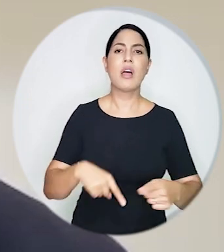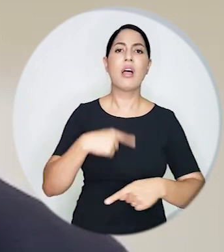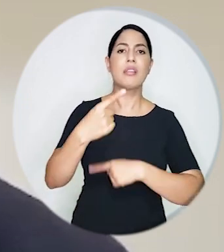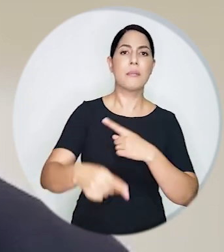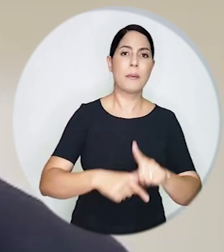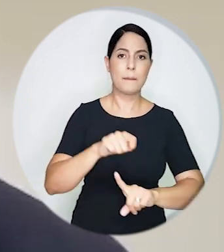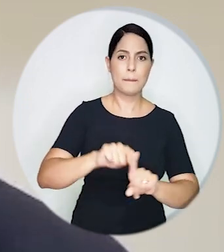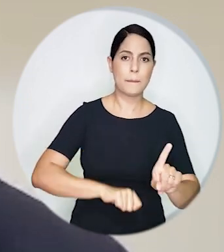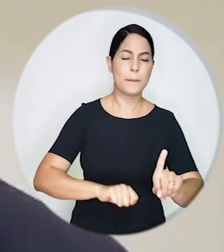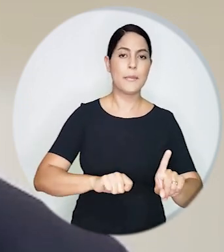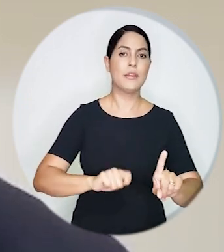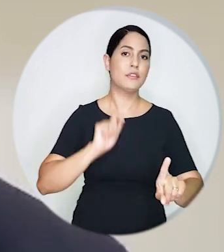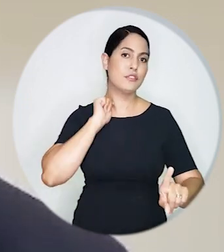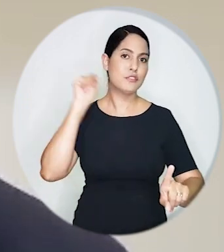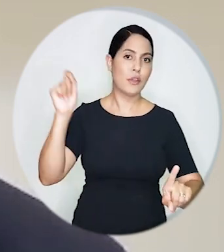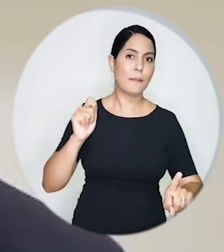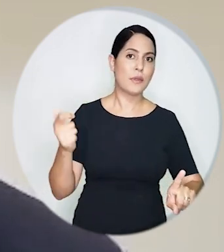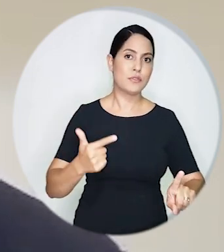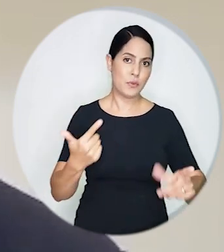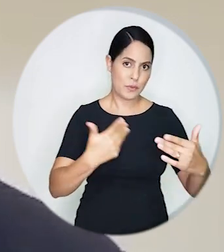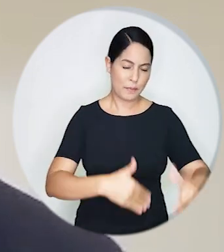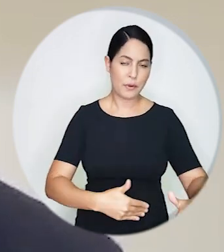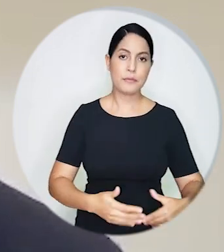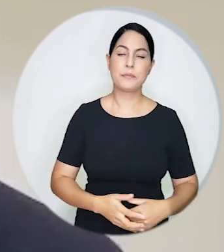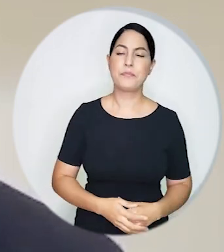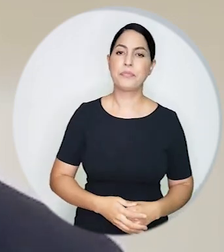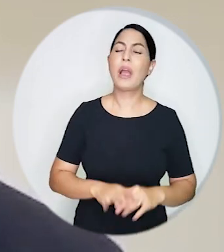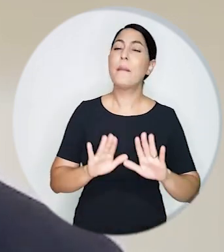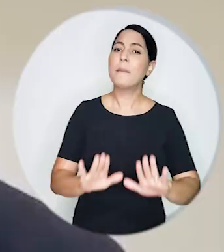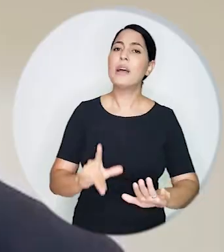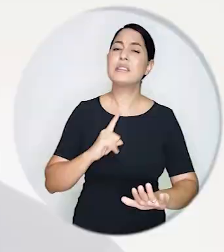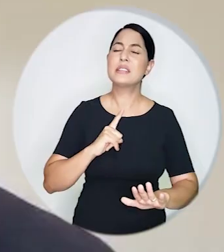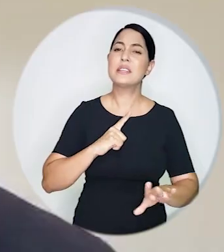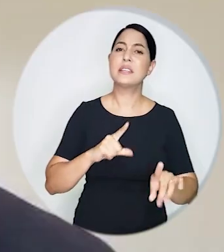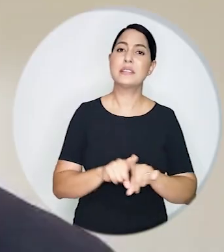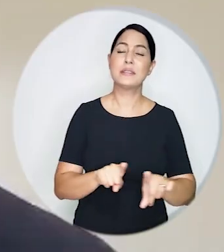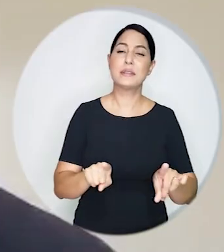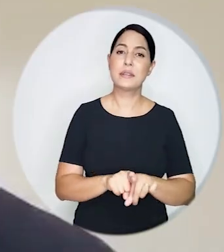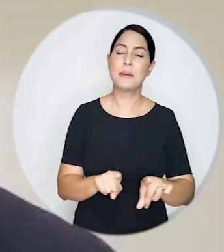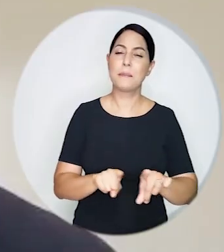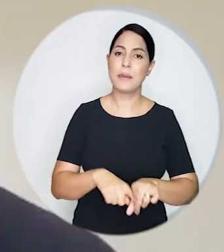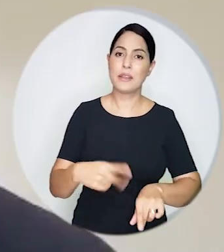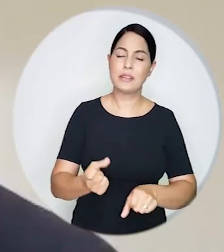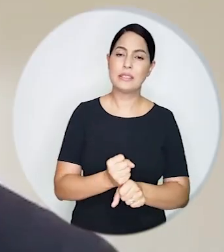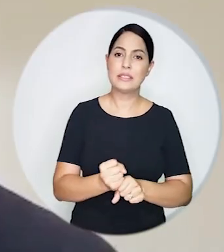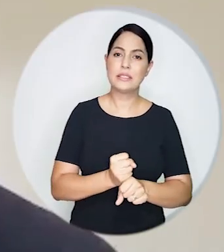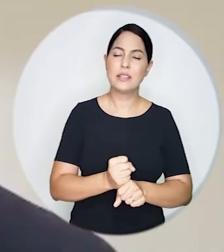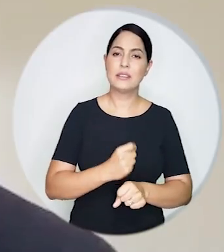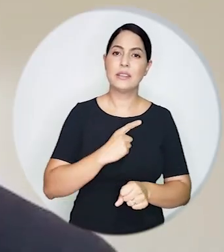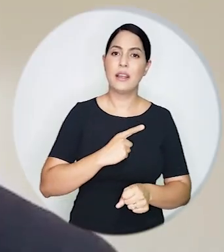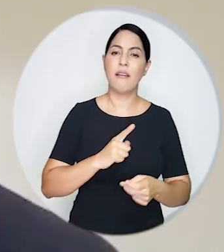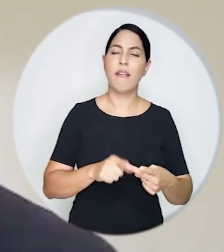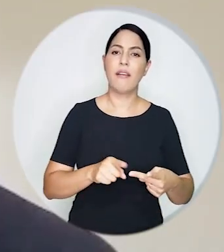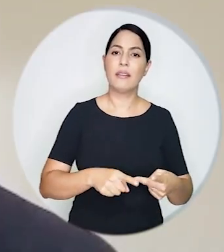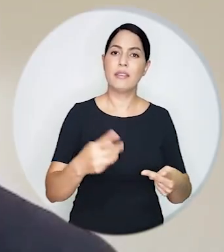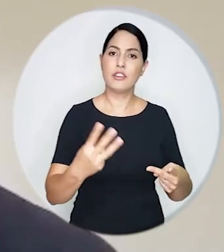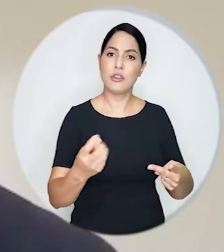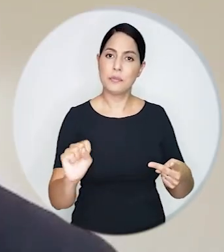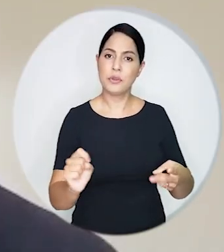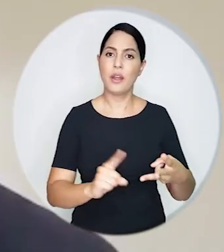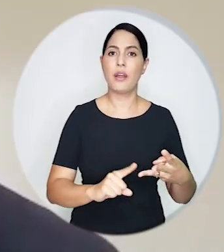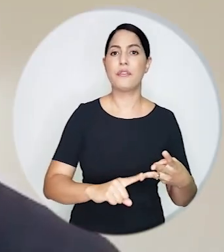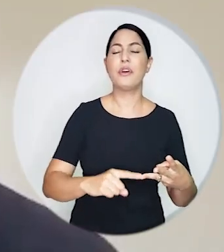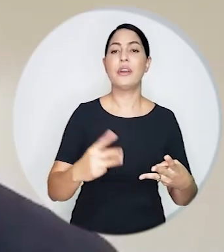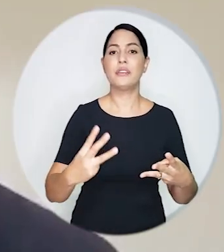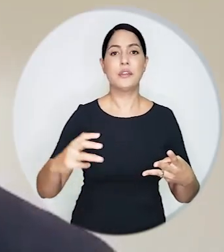fevereiro e, na sequência, no mês de abril, nós teremos a segunda fase, né? Temos aí, ainda neste ano, né,